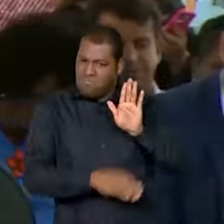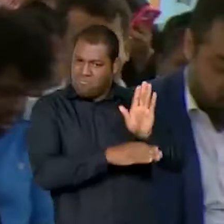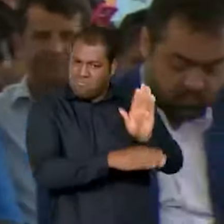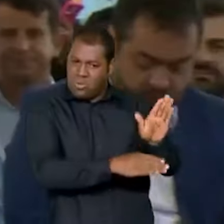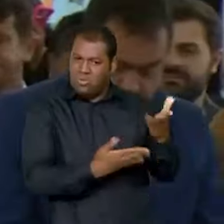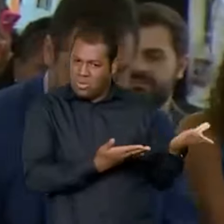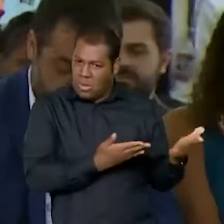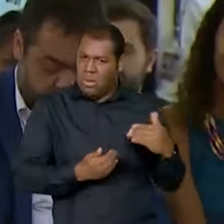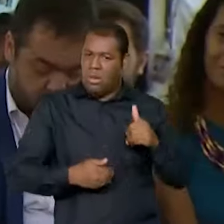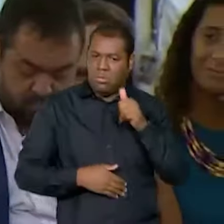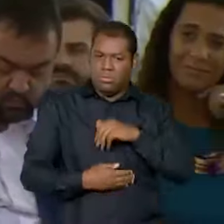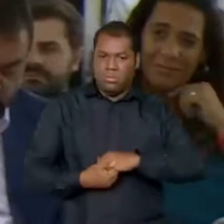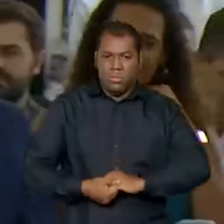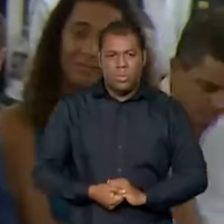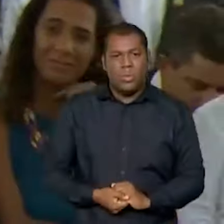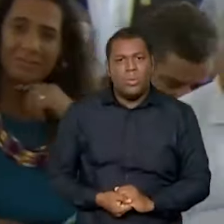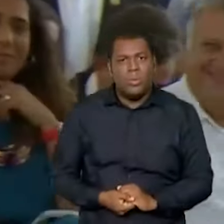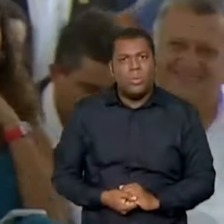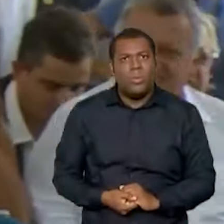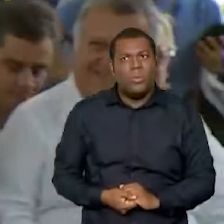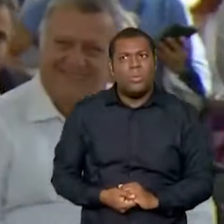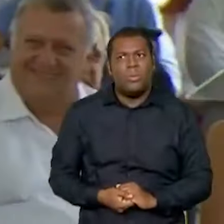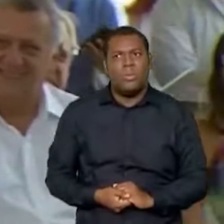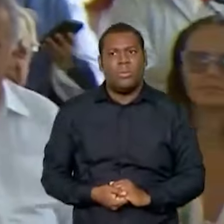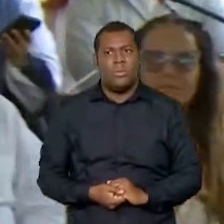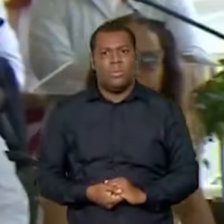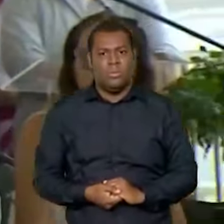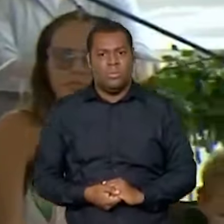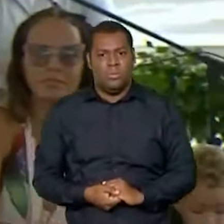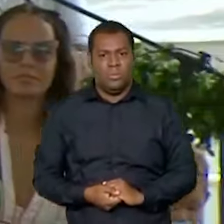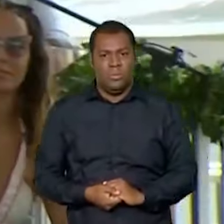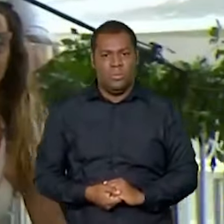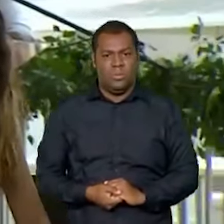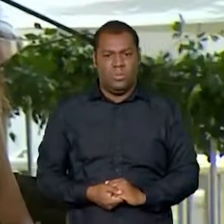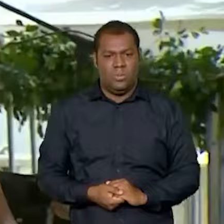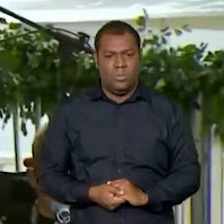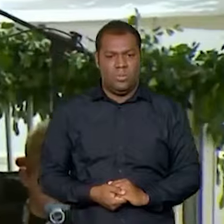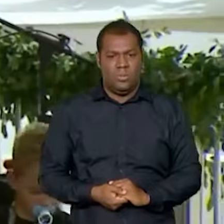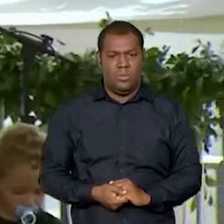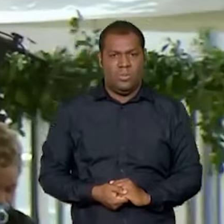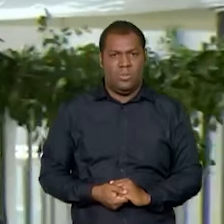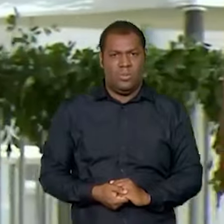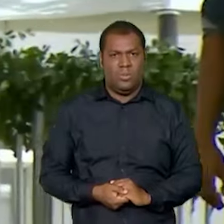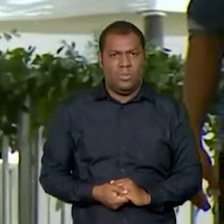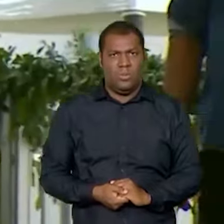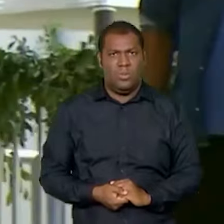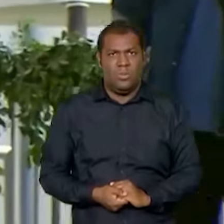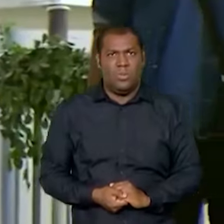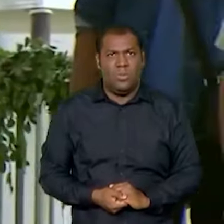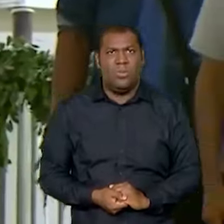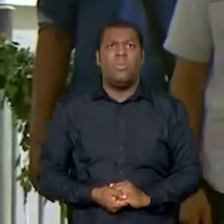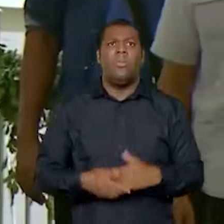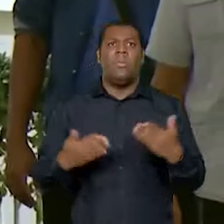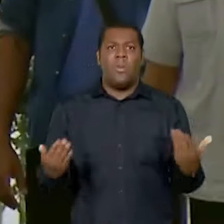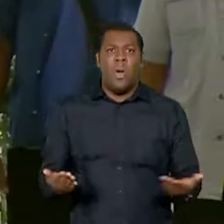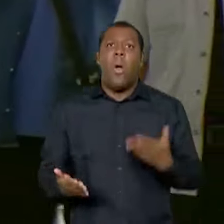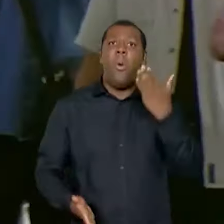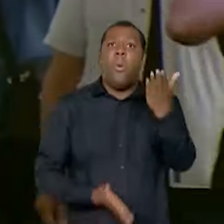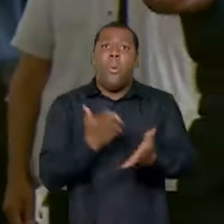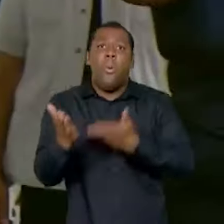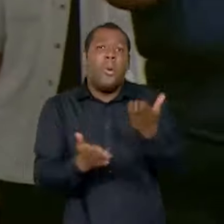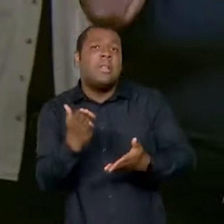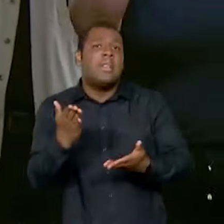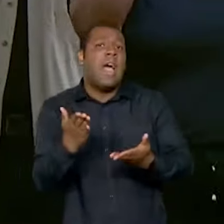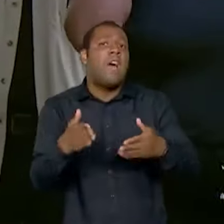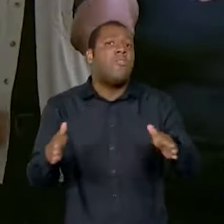não é possível. Não é possível, gente. Eu tenho dito ao longo da minha história, para cuidar dos pobres,